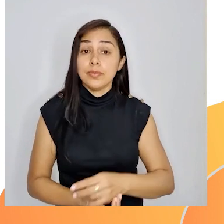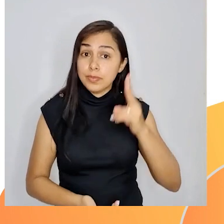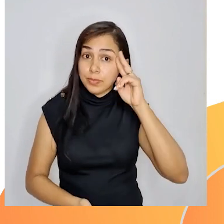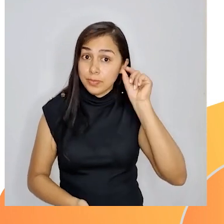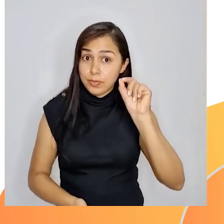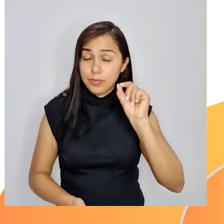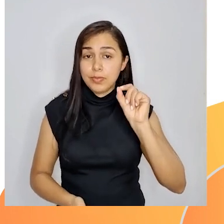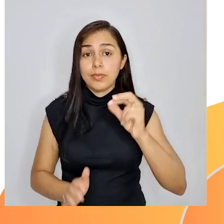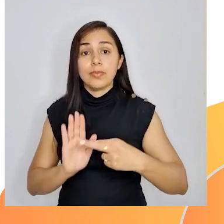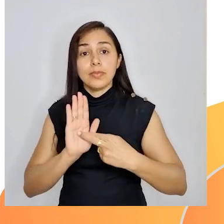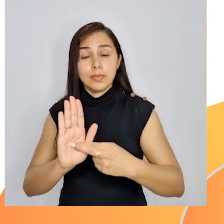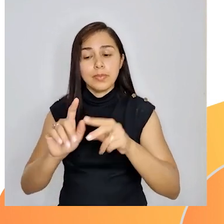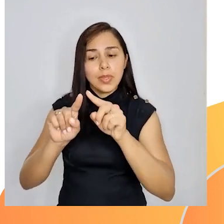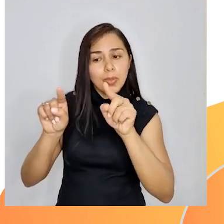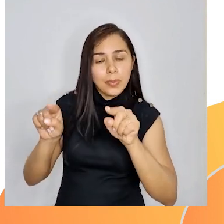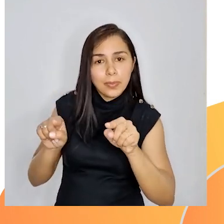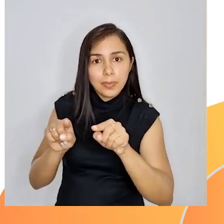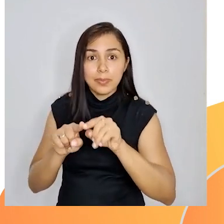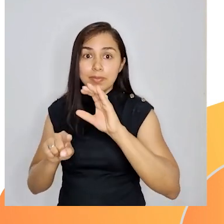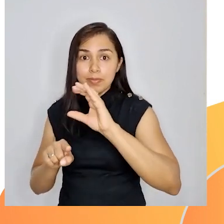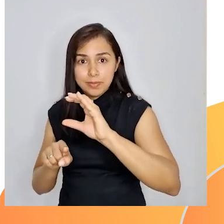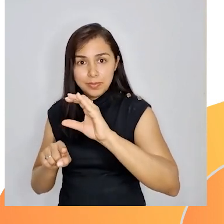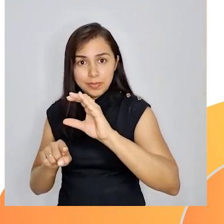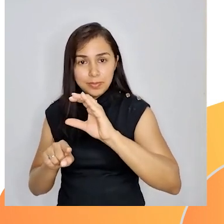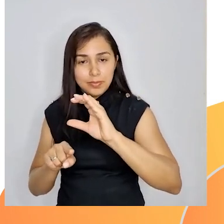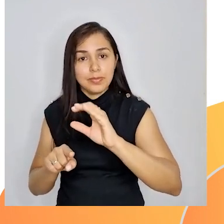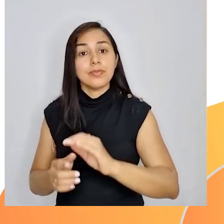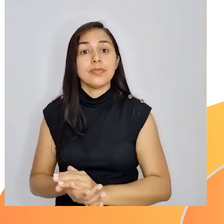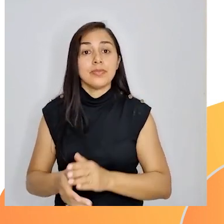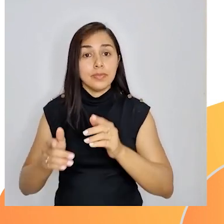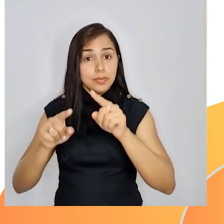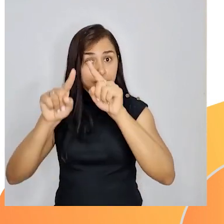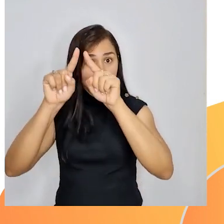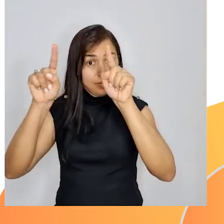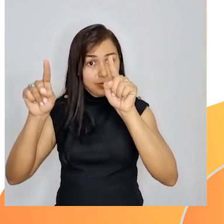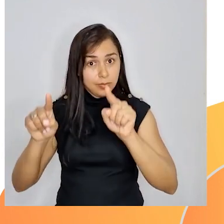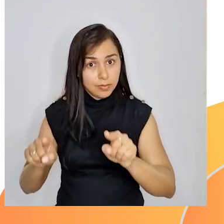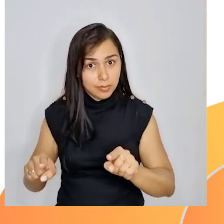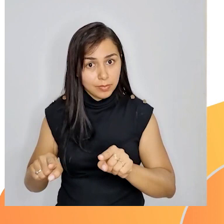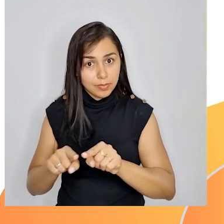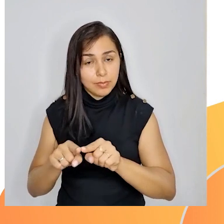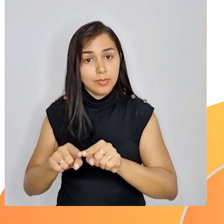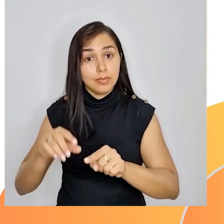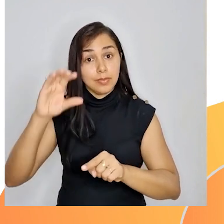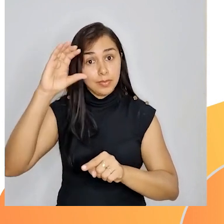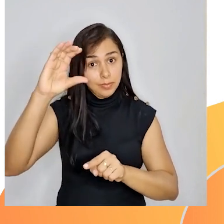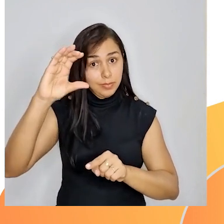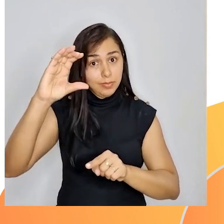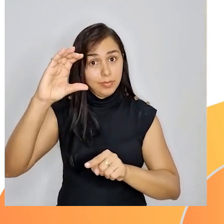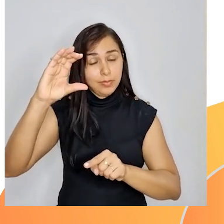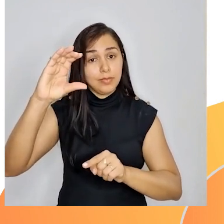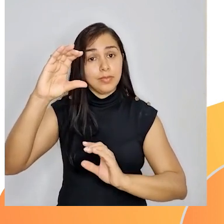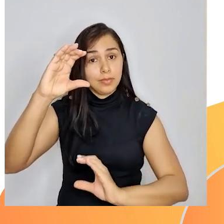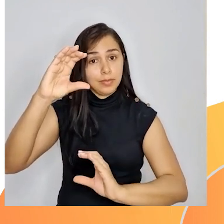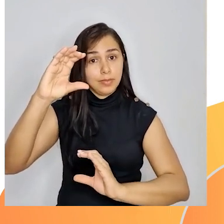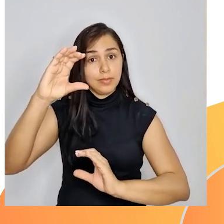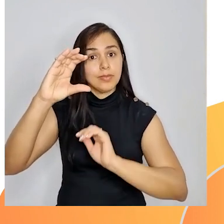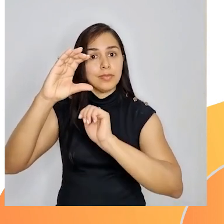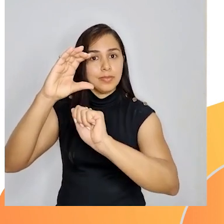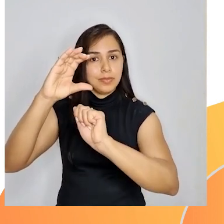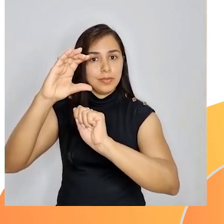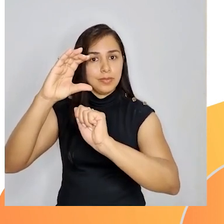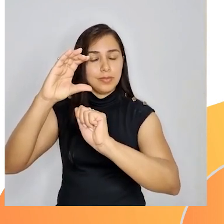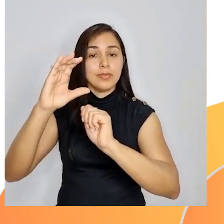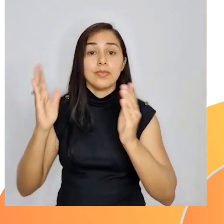é C também não então nós temos ó CC e a então eu tenho que somar dois valores de c